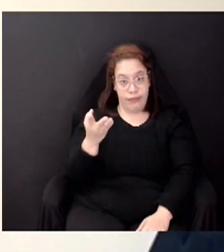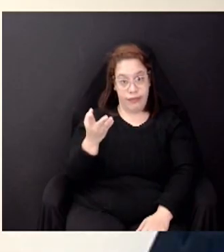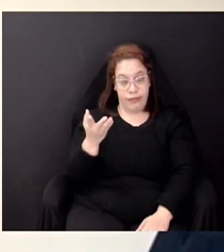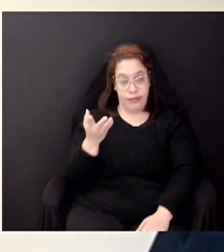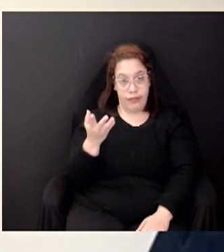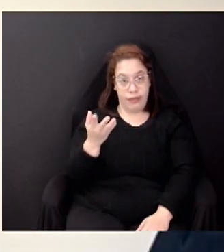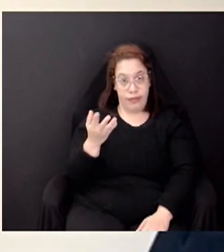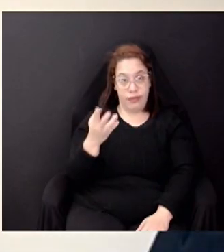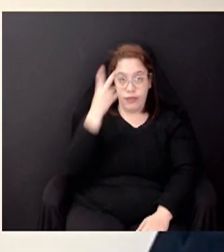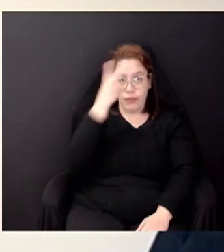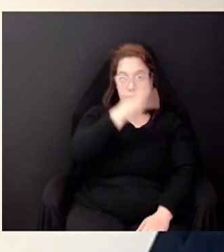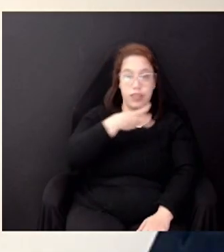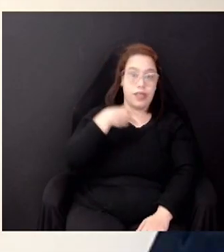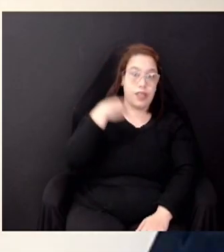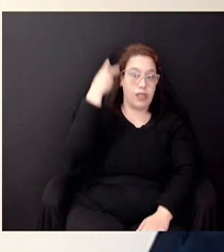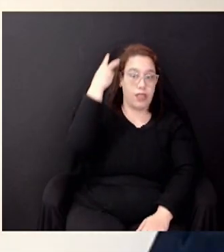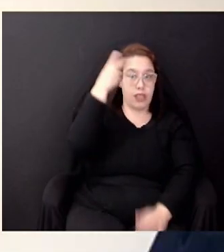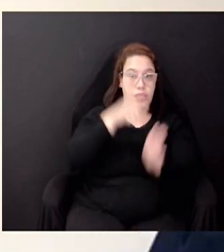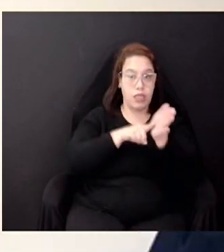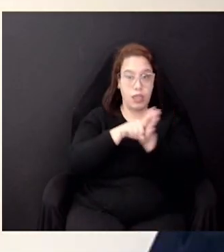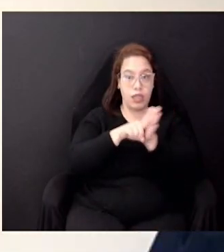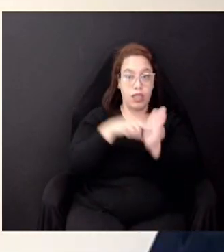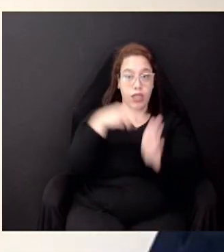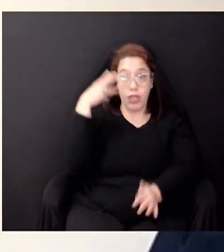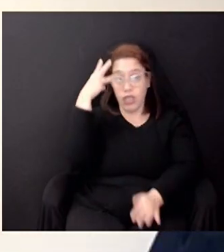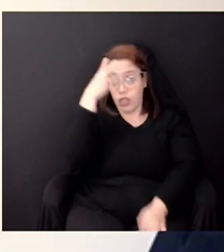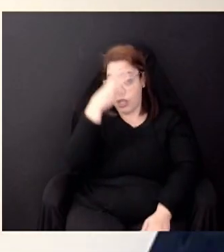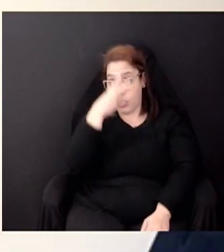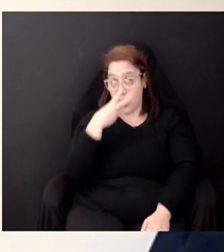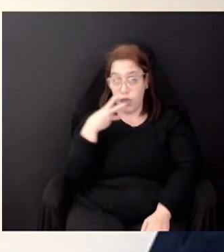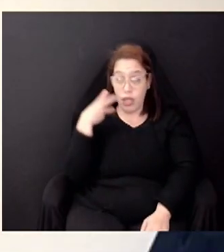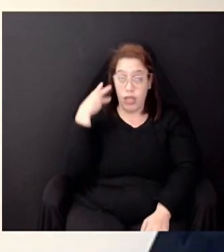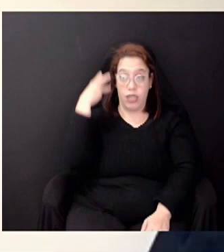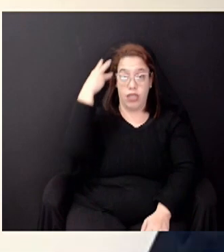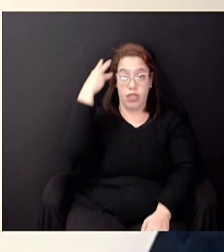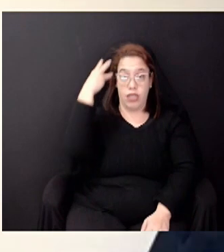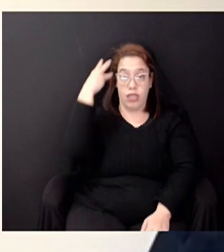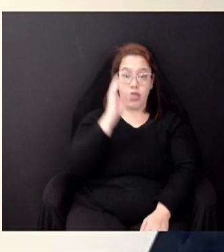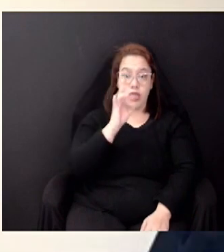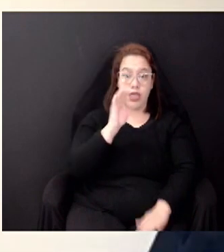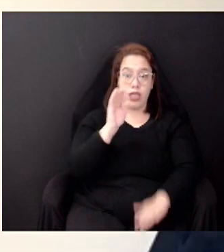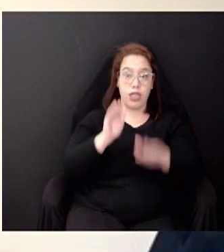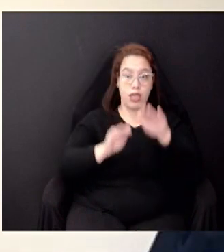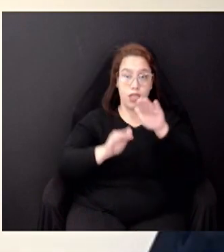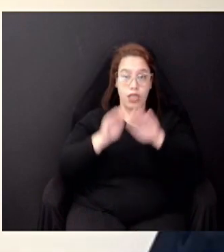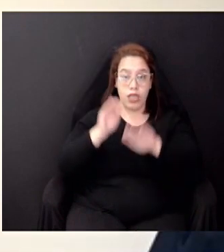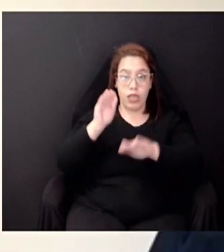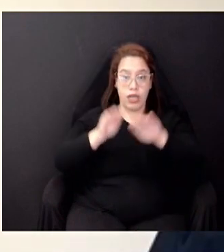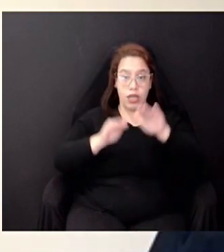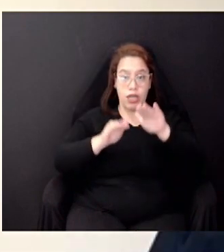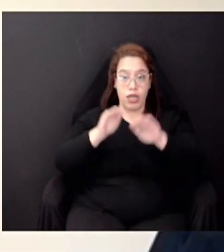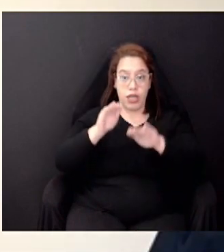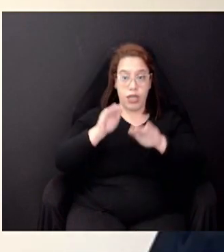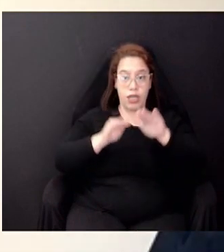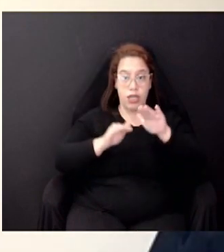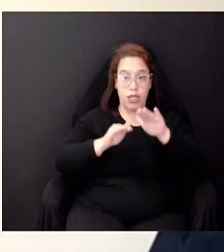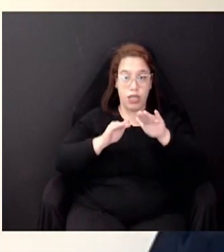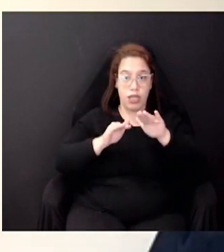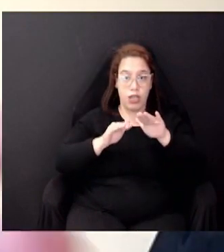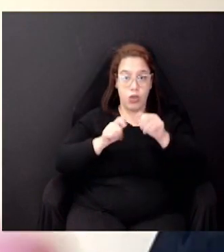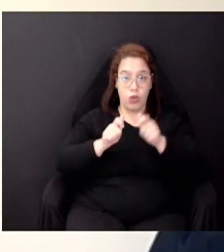horas, tem pesquisas que falam de 3 horas no dia, só para a gente ter aí uma métrica do que é considerado